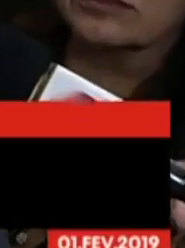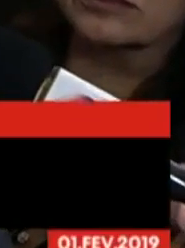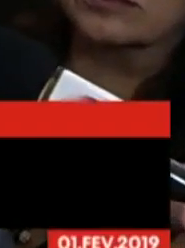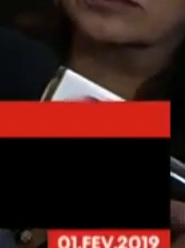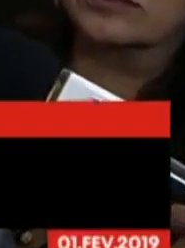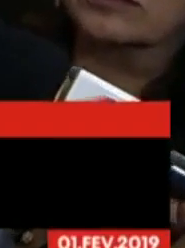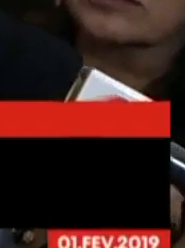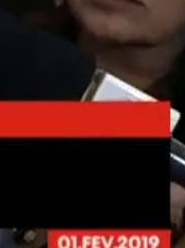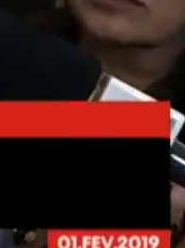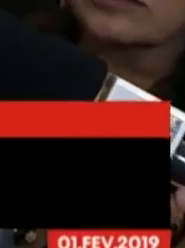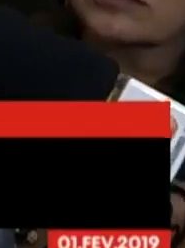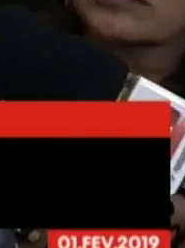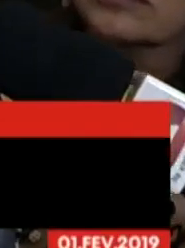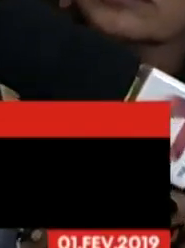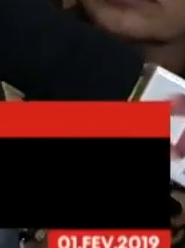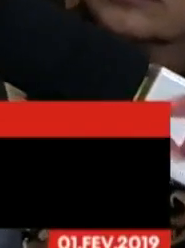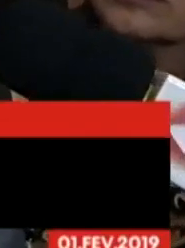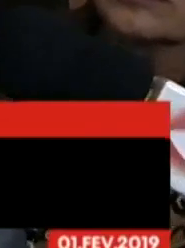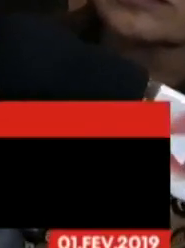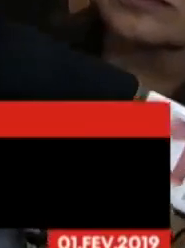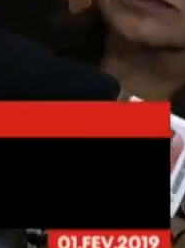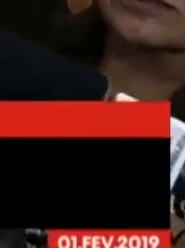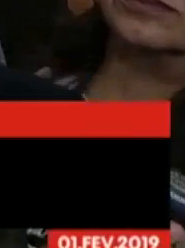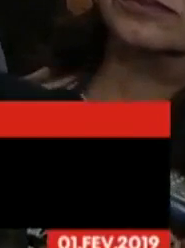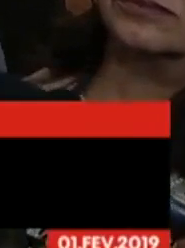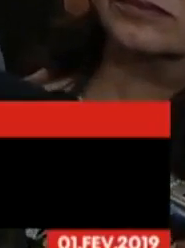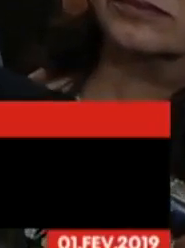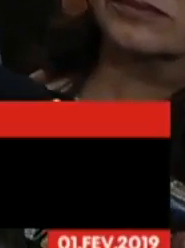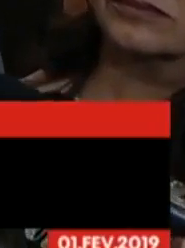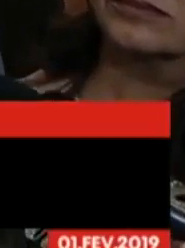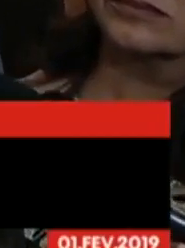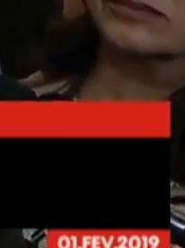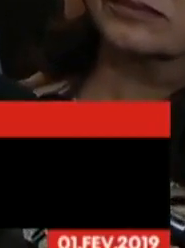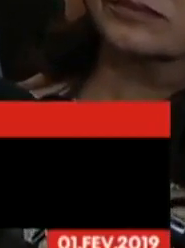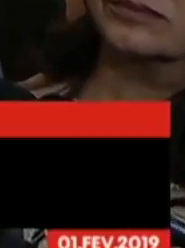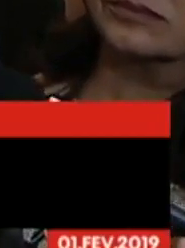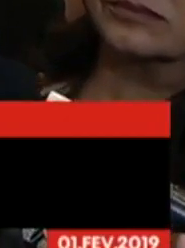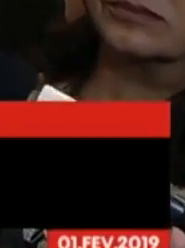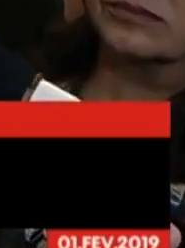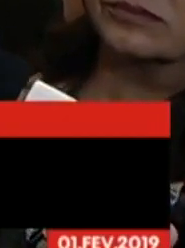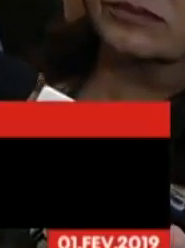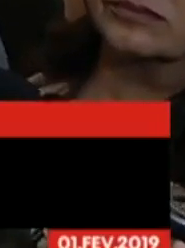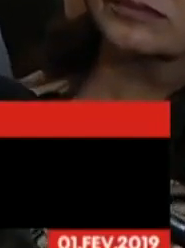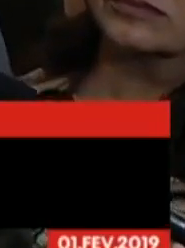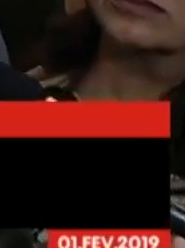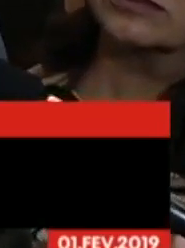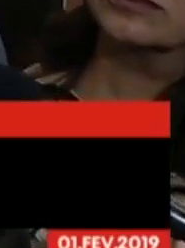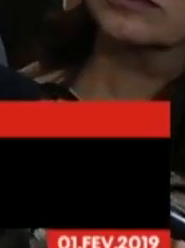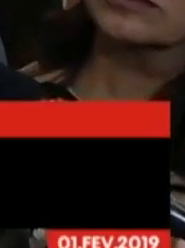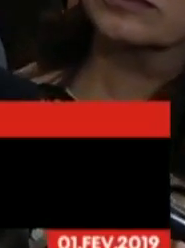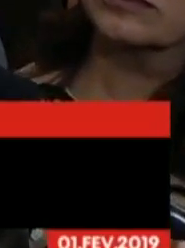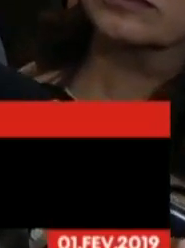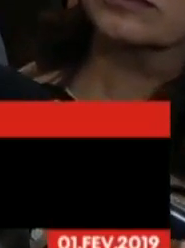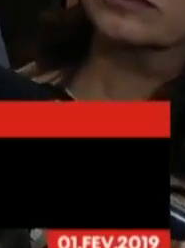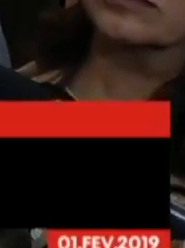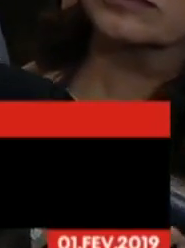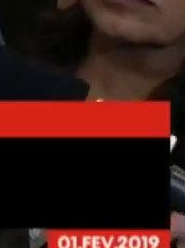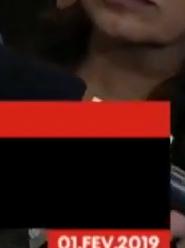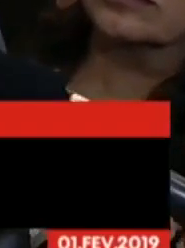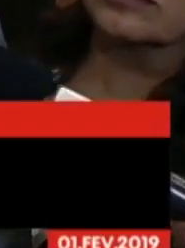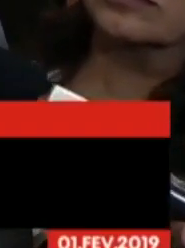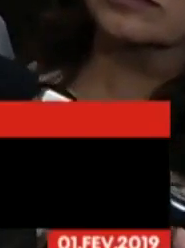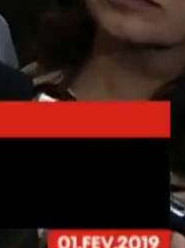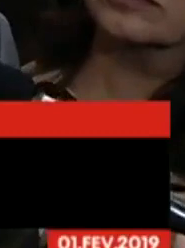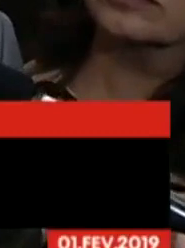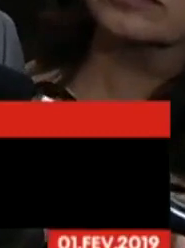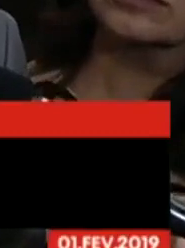etc., já demonstrando que o executivo está fazendo a sua parte. Eu sempre trabalhei